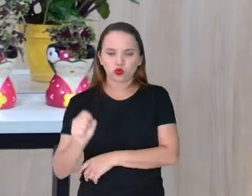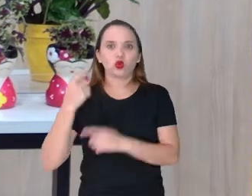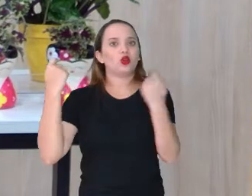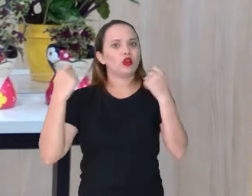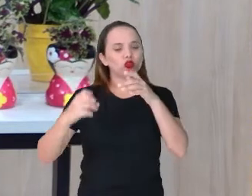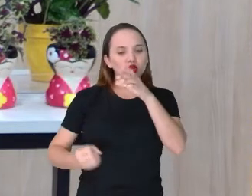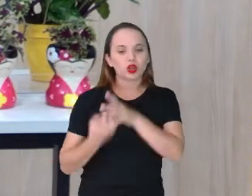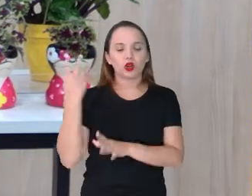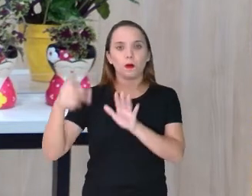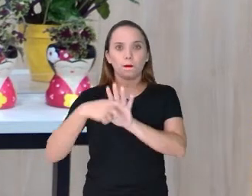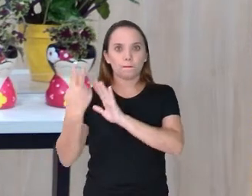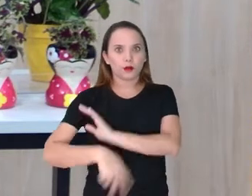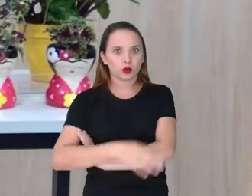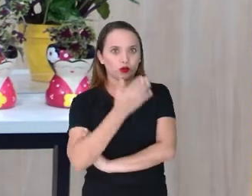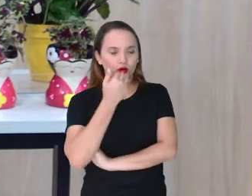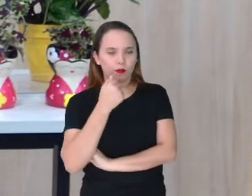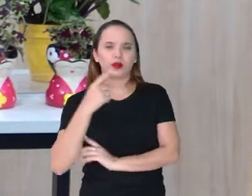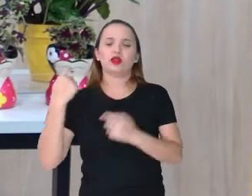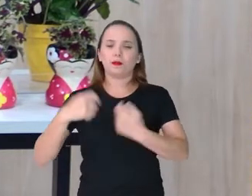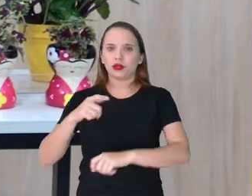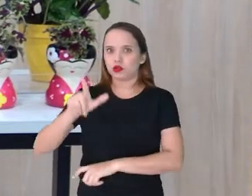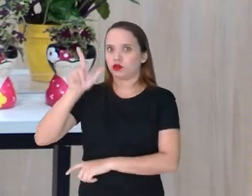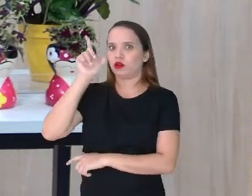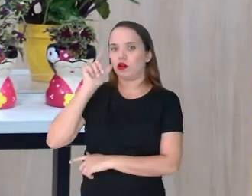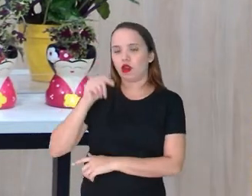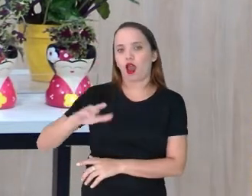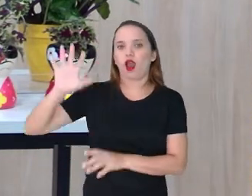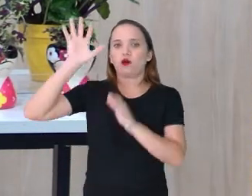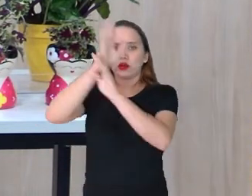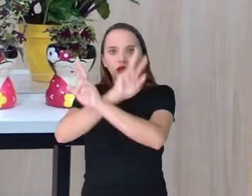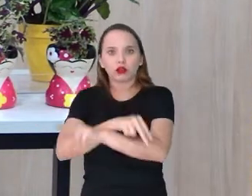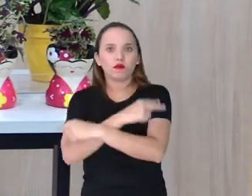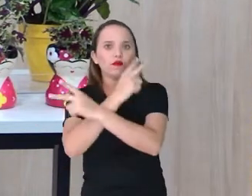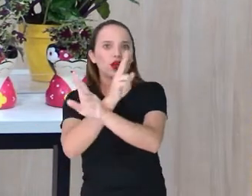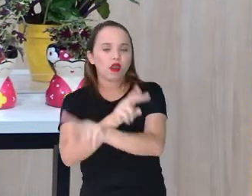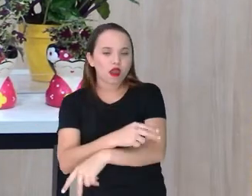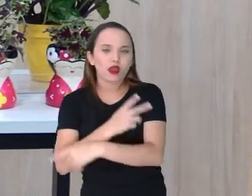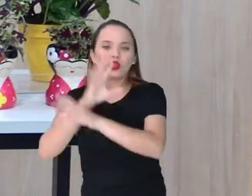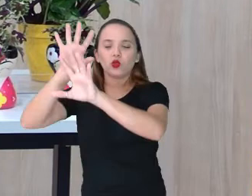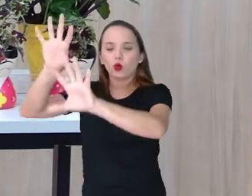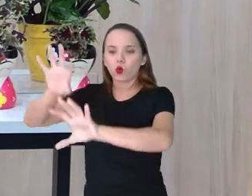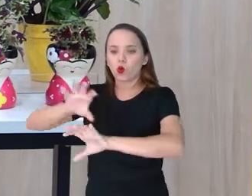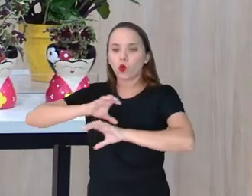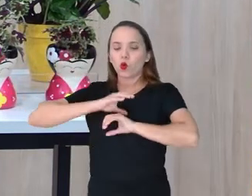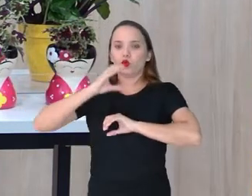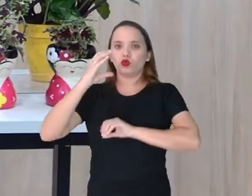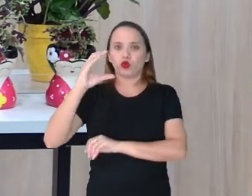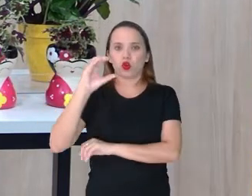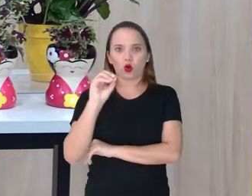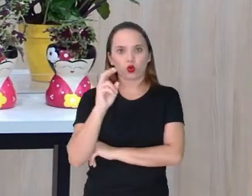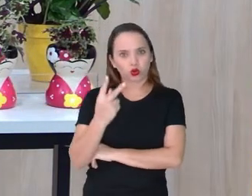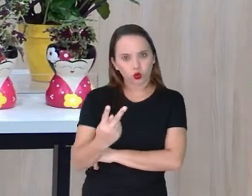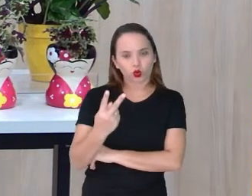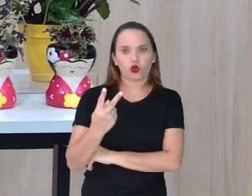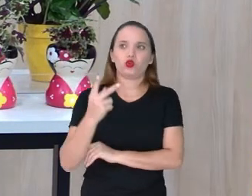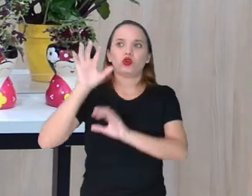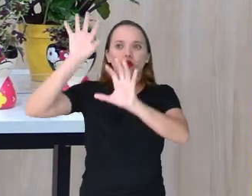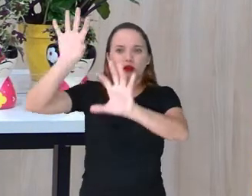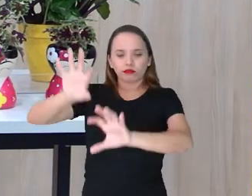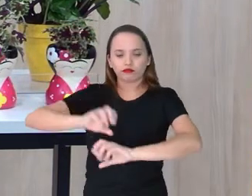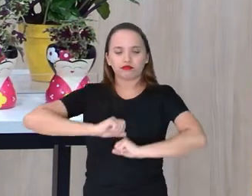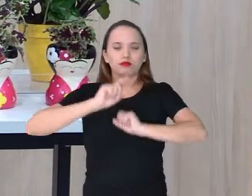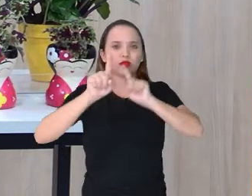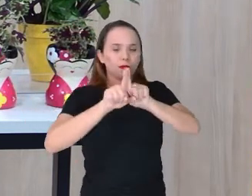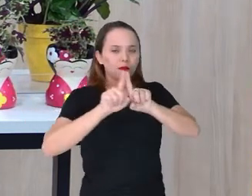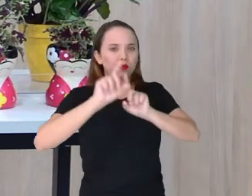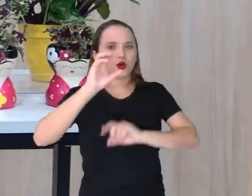de água, né, do gás carbônico, que eles tiram do ar, para produzir os açúcares ou a glicose, que